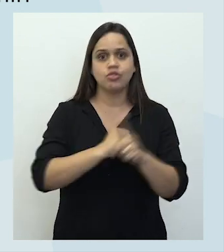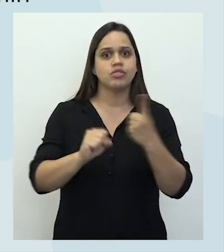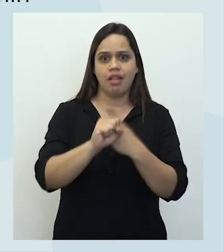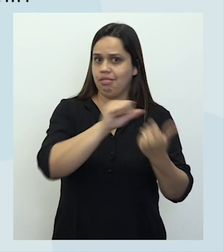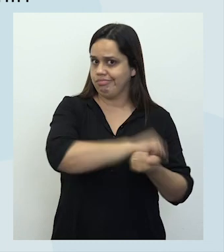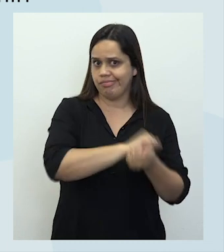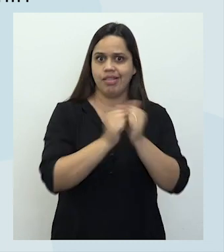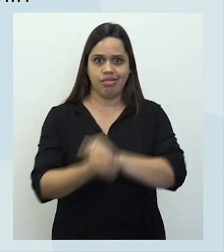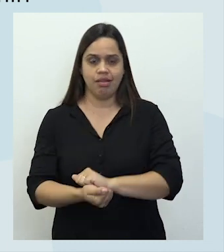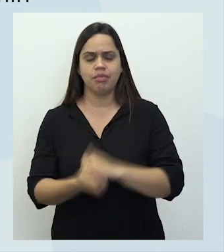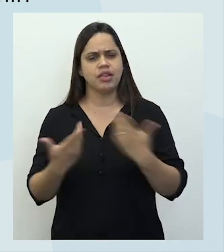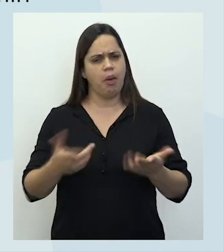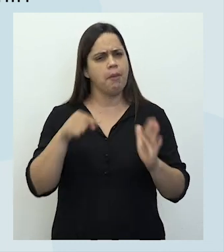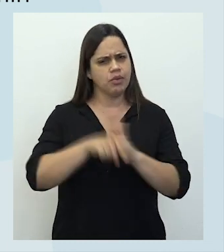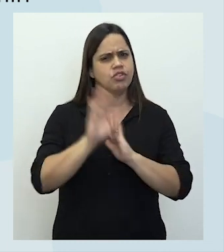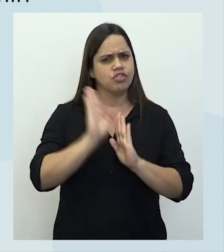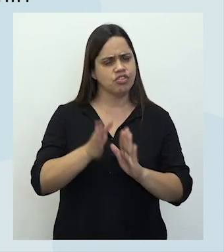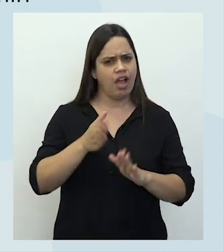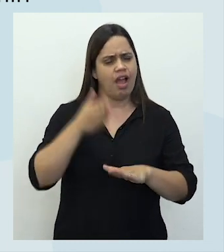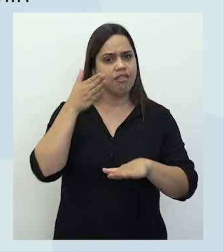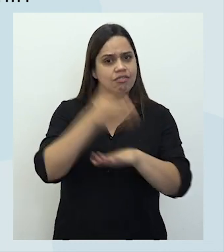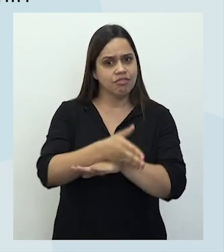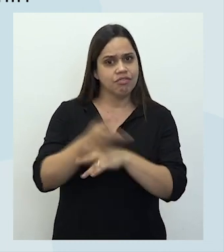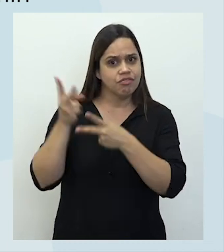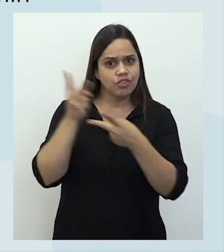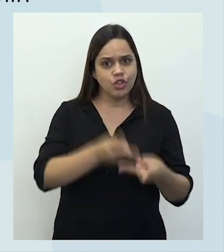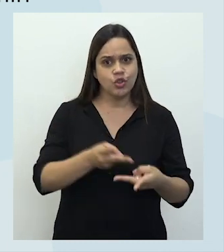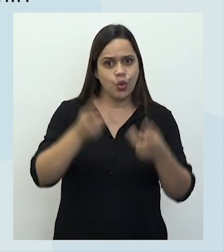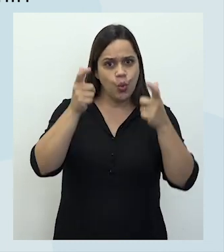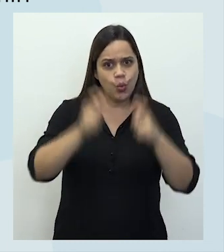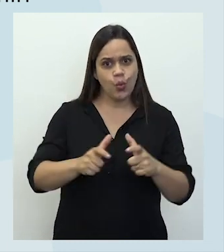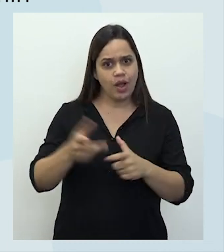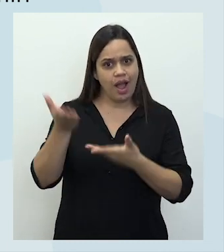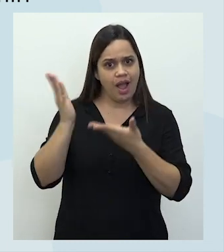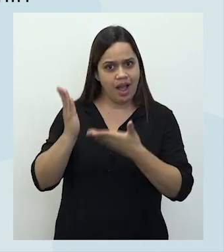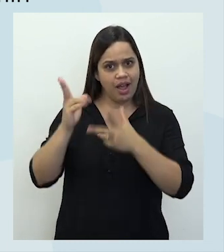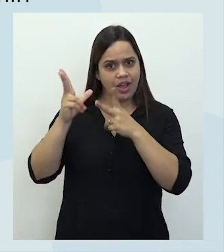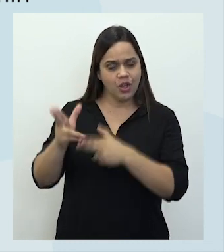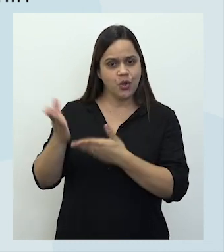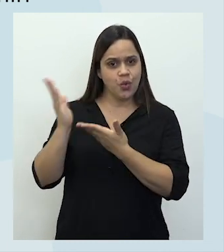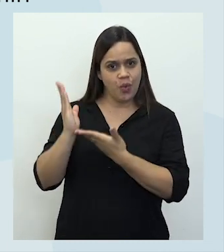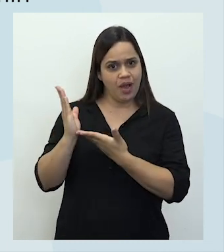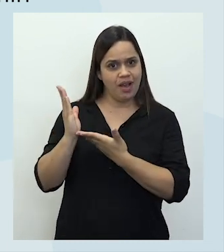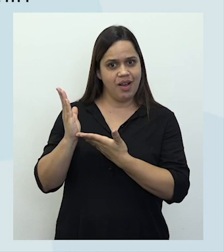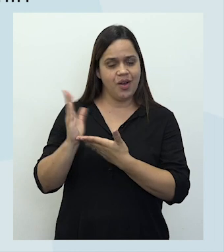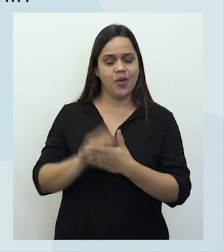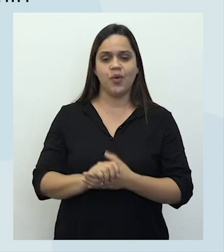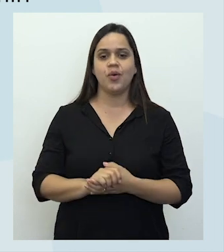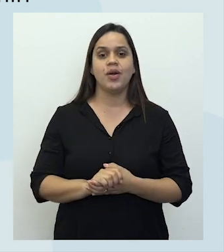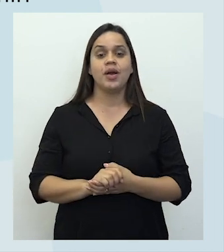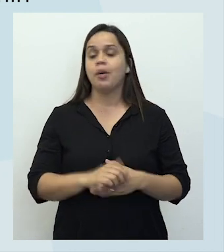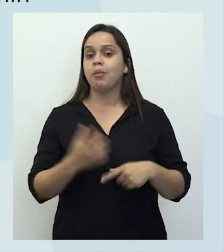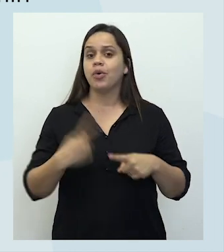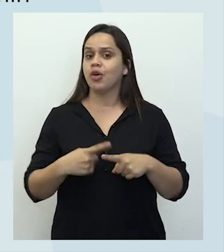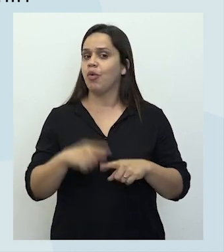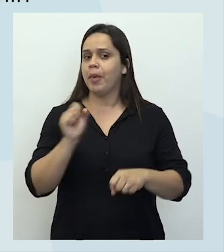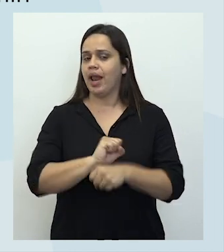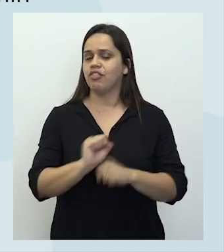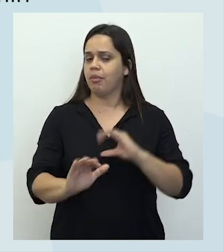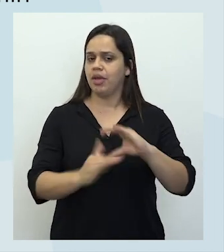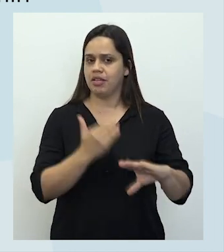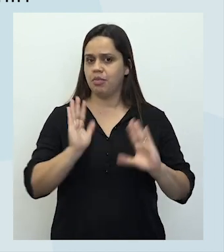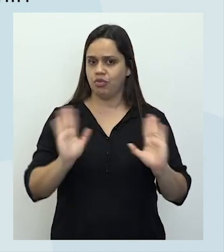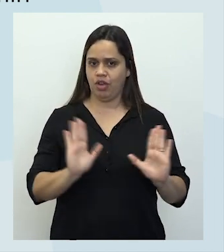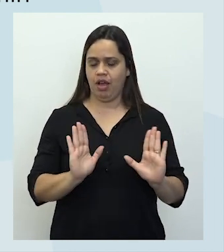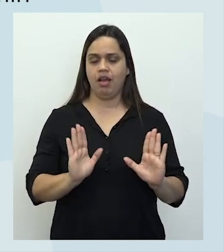Então, você já visitou um lugar desses? Respondam pra gente drive-in. Aí, alunos, eu não vou parar não, só vou perguntando pra vocês. Olha só,